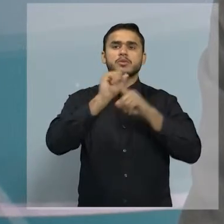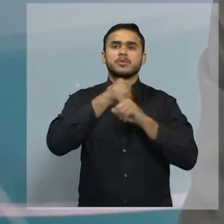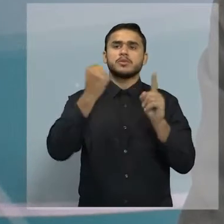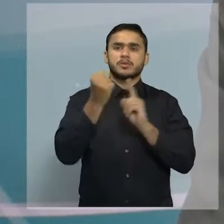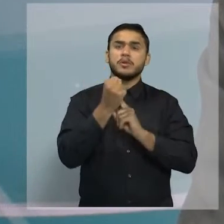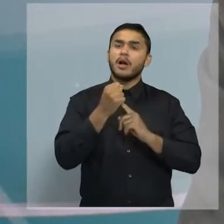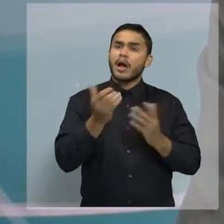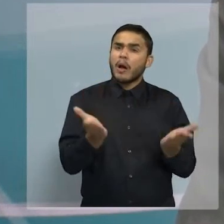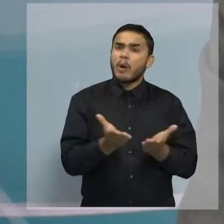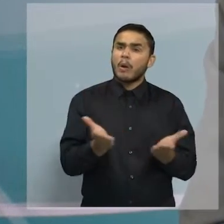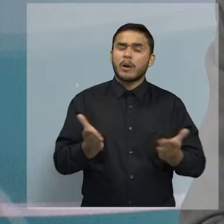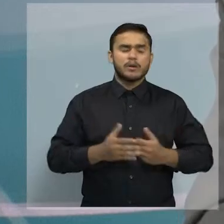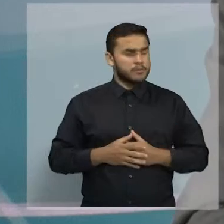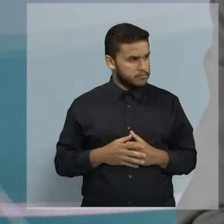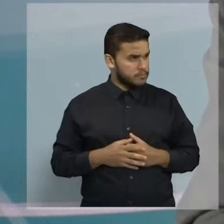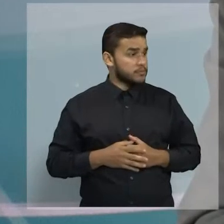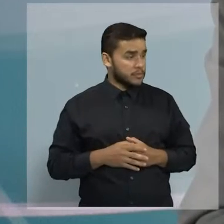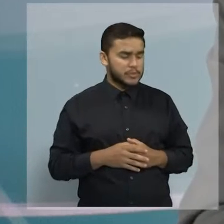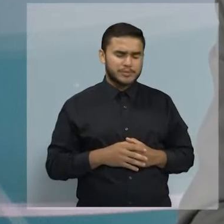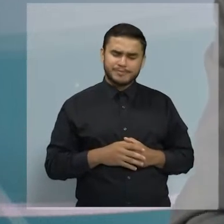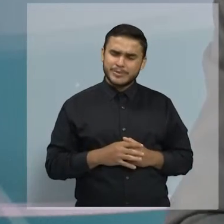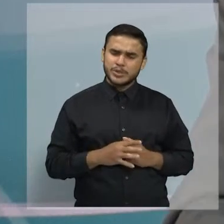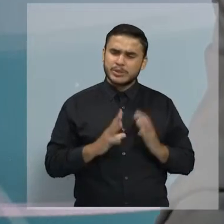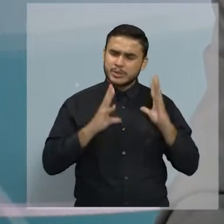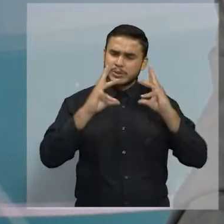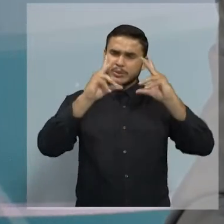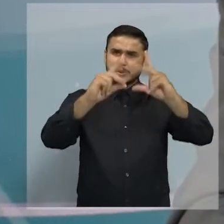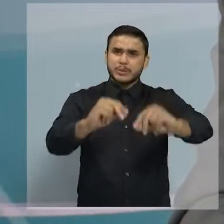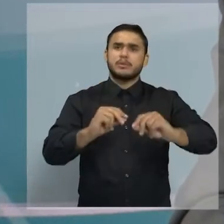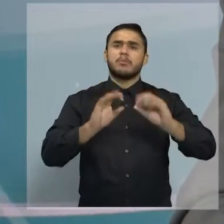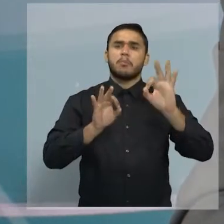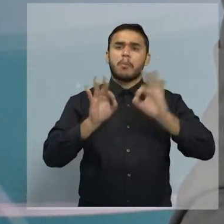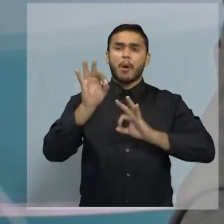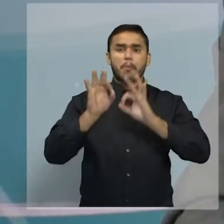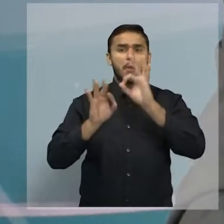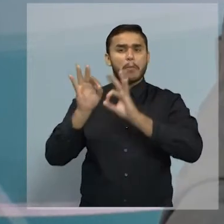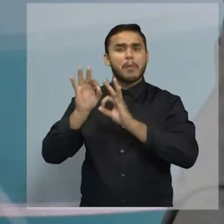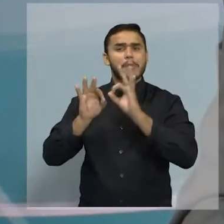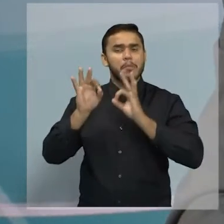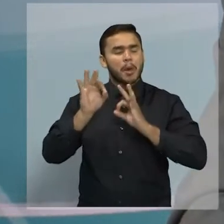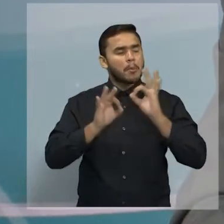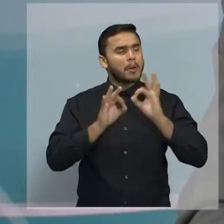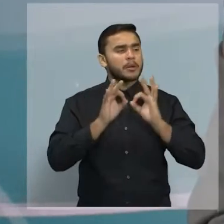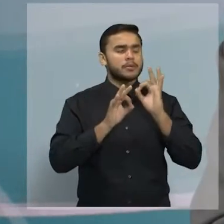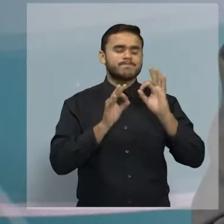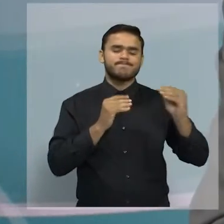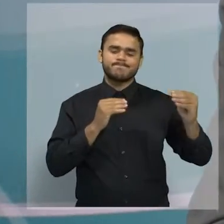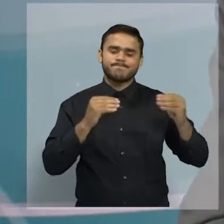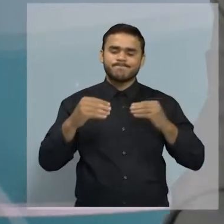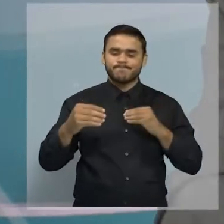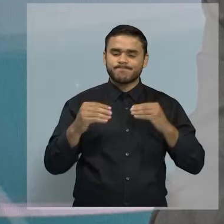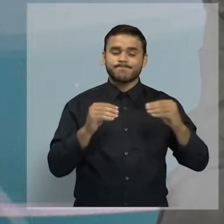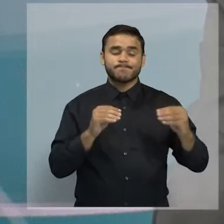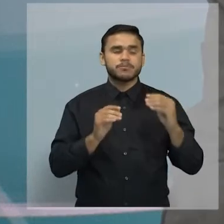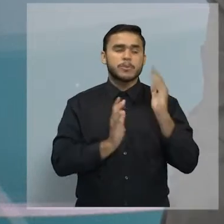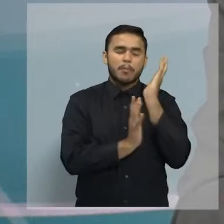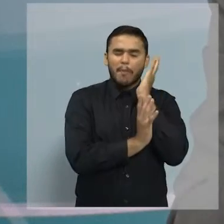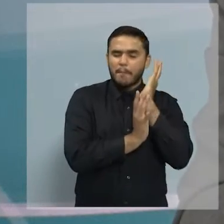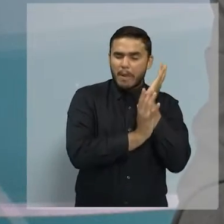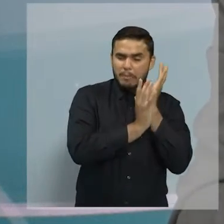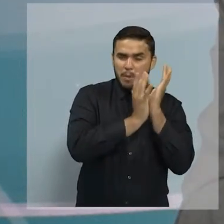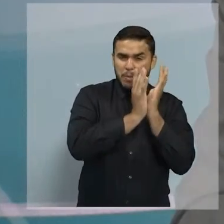que nós chegamos no momento atual, que essa burocracia ela tem que ser uma burocracia flexível. Né? Então essa burocracia flexível ela tem que pensar, inclusive, o